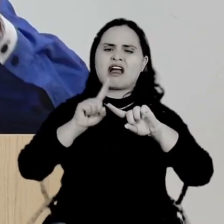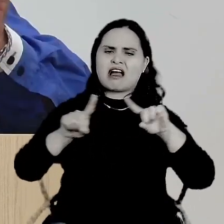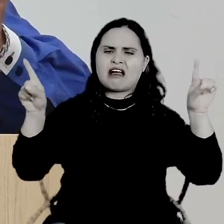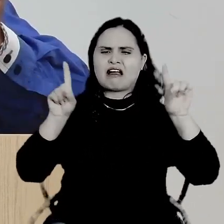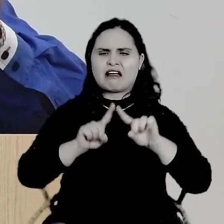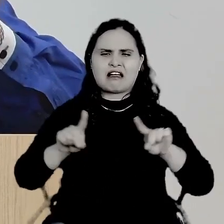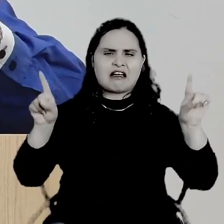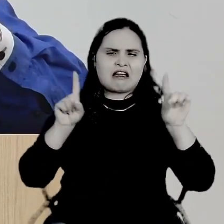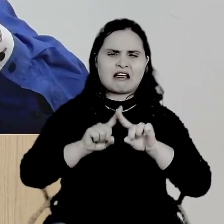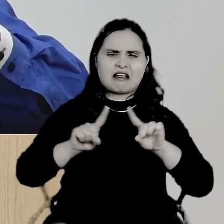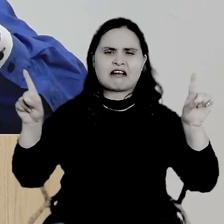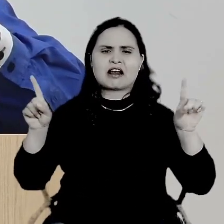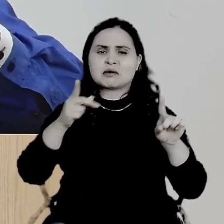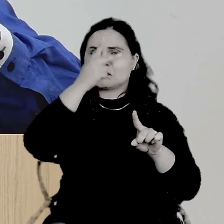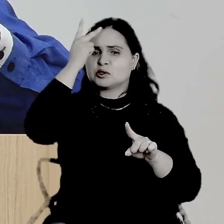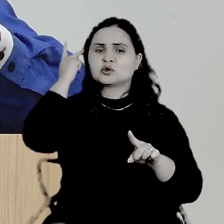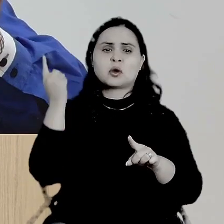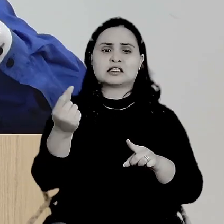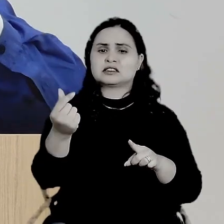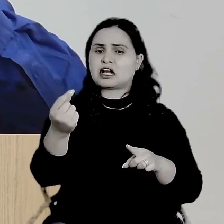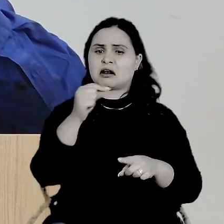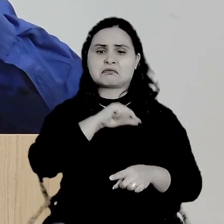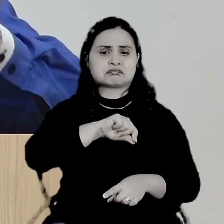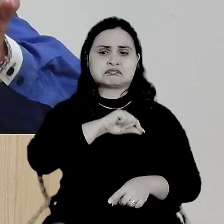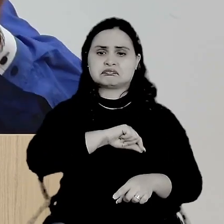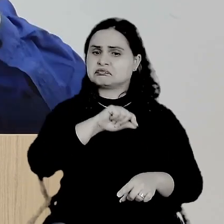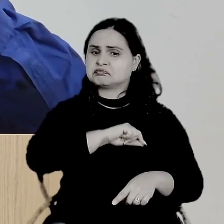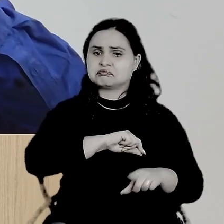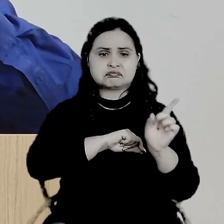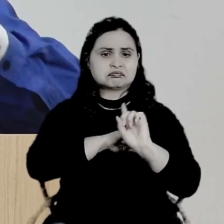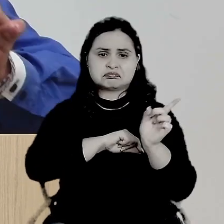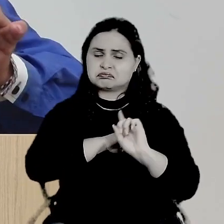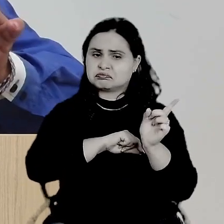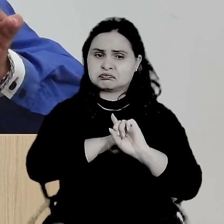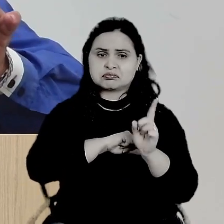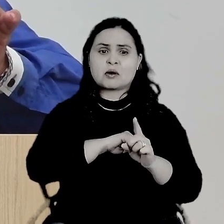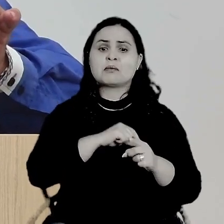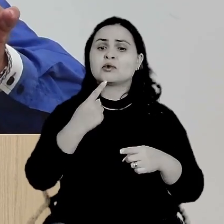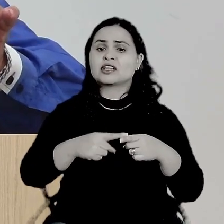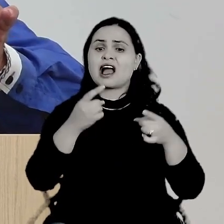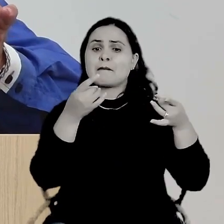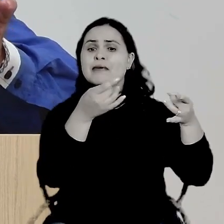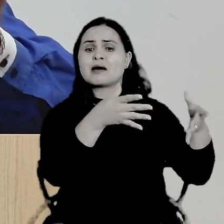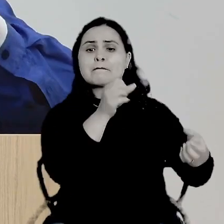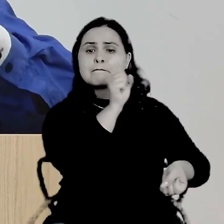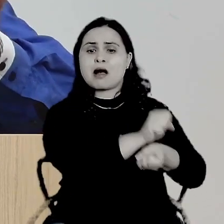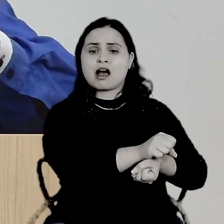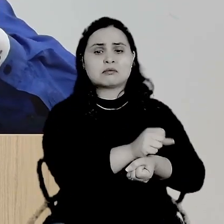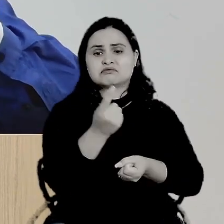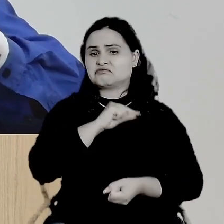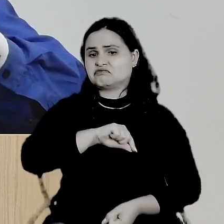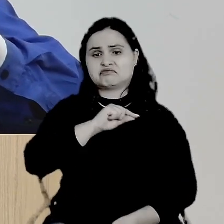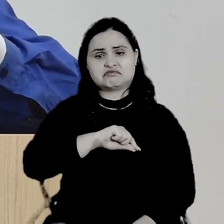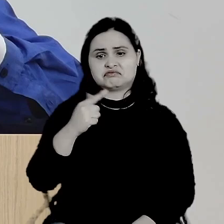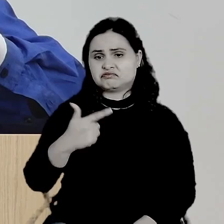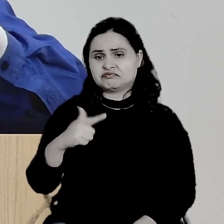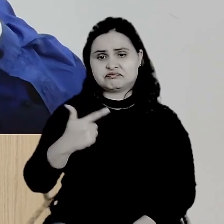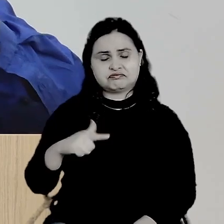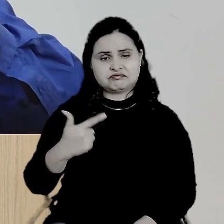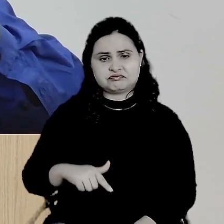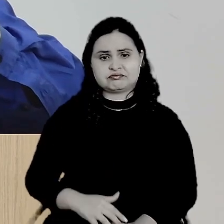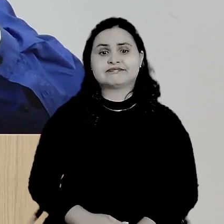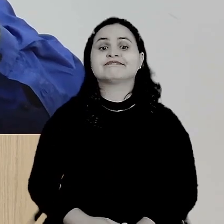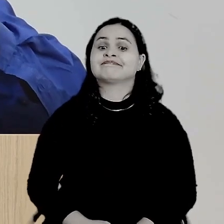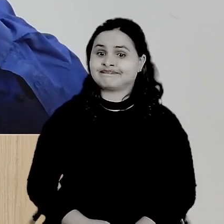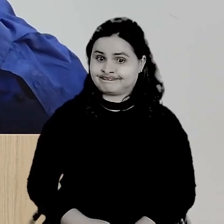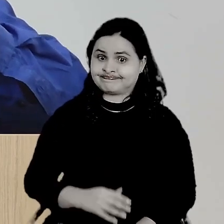estão recebendo quem trabalhou lá. As pessoas estão abandonando porque não estão recebendo. Isso é grave.